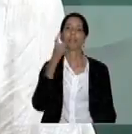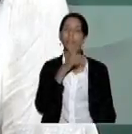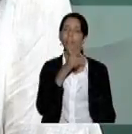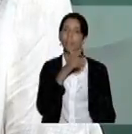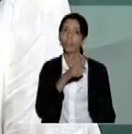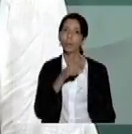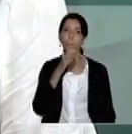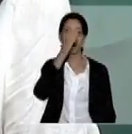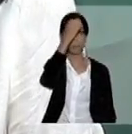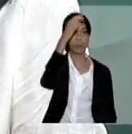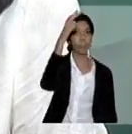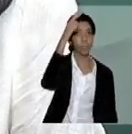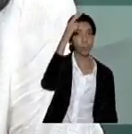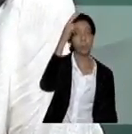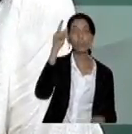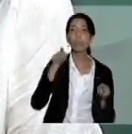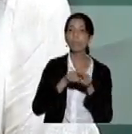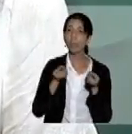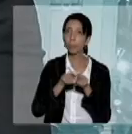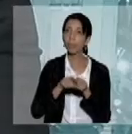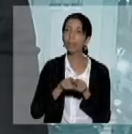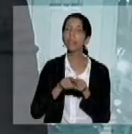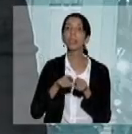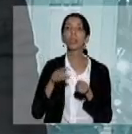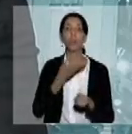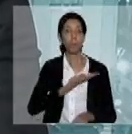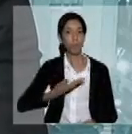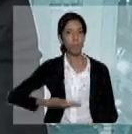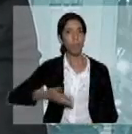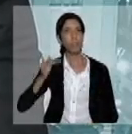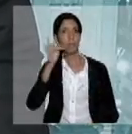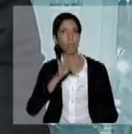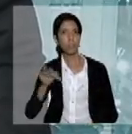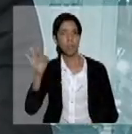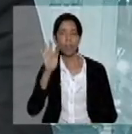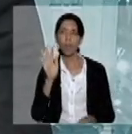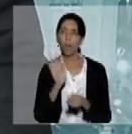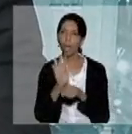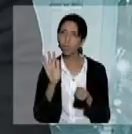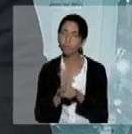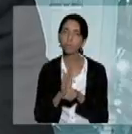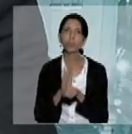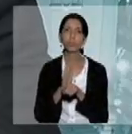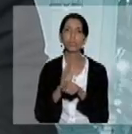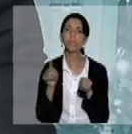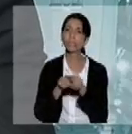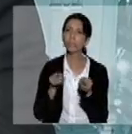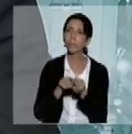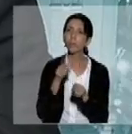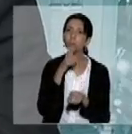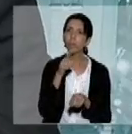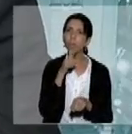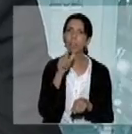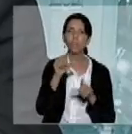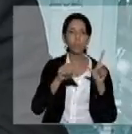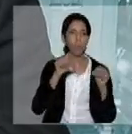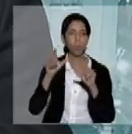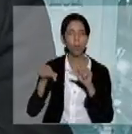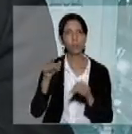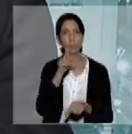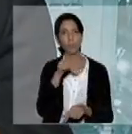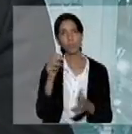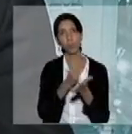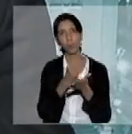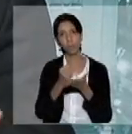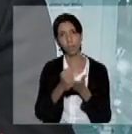nessa relação entre prefeitura, ceder espaço, e o governo federal vir com toda a infraestrutura, contribuir com a própria seleção dos professores. Então isso